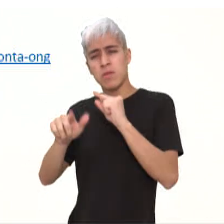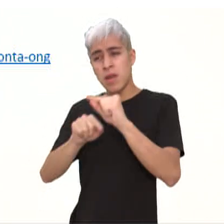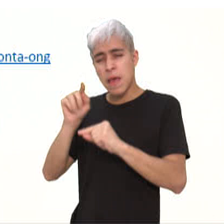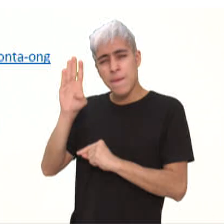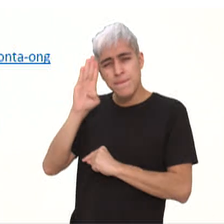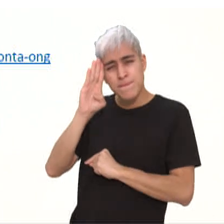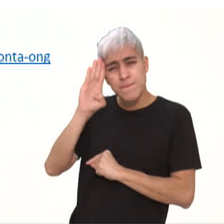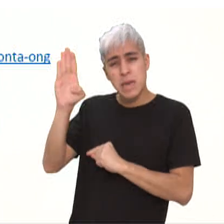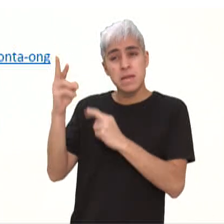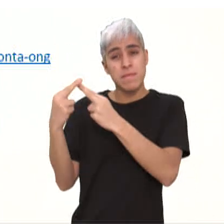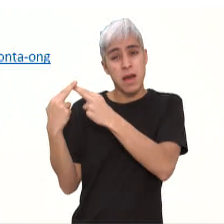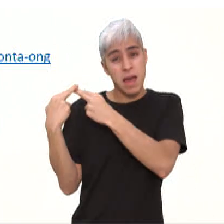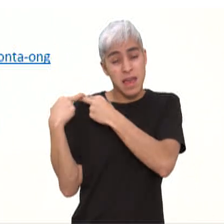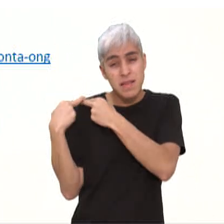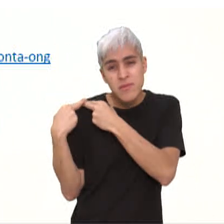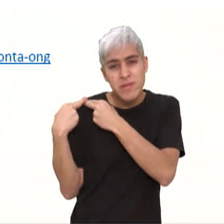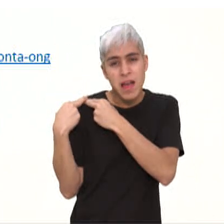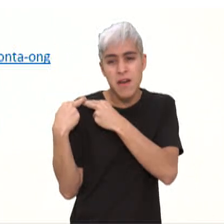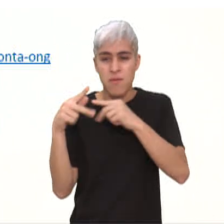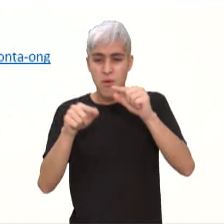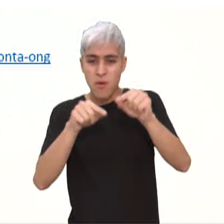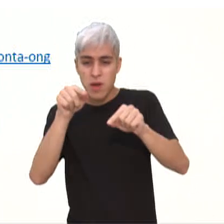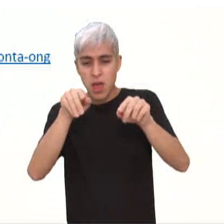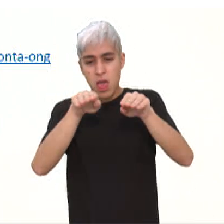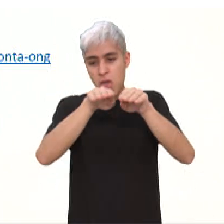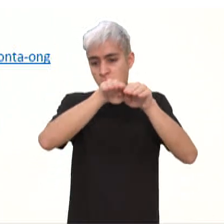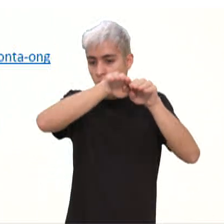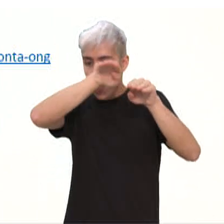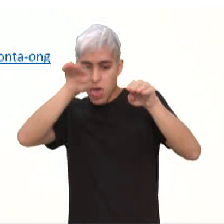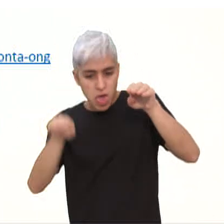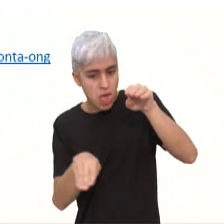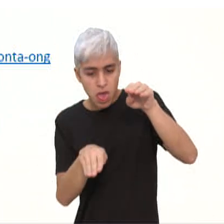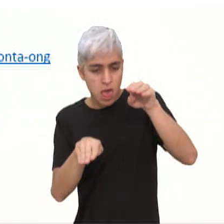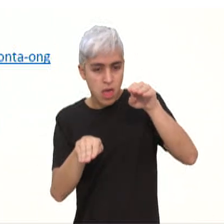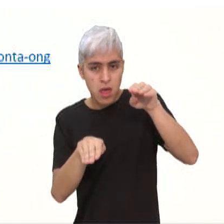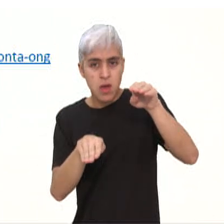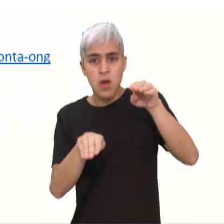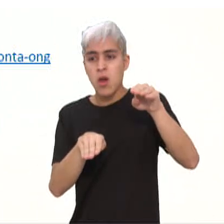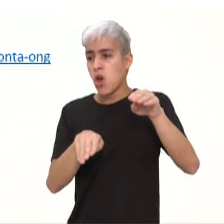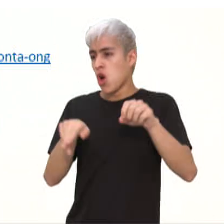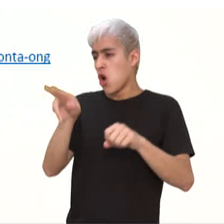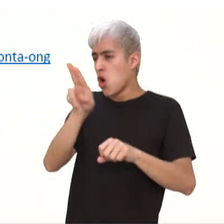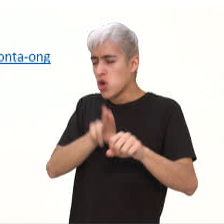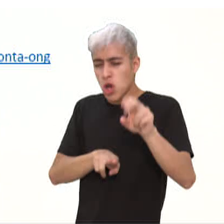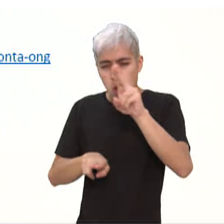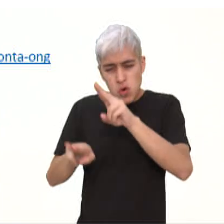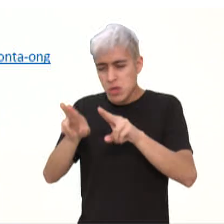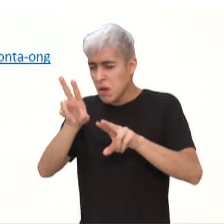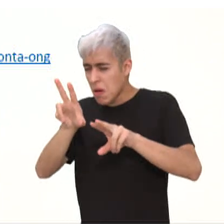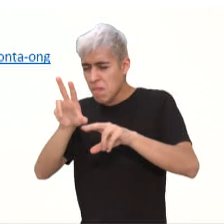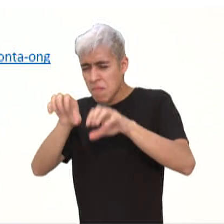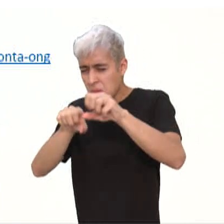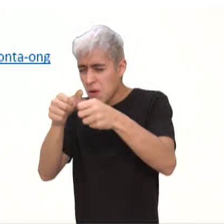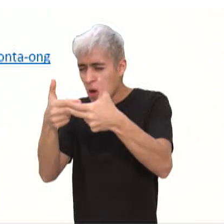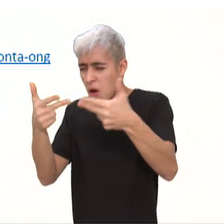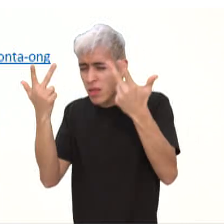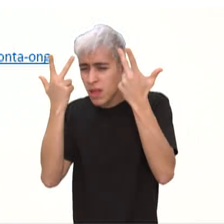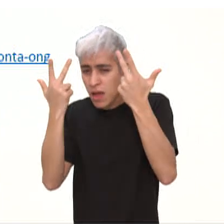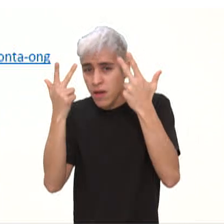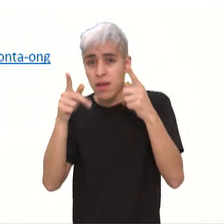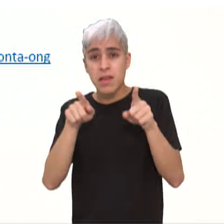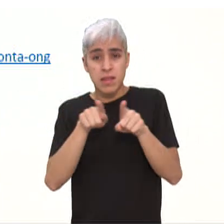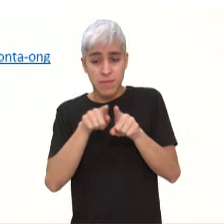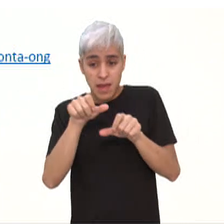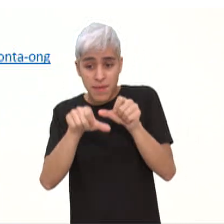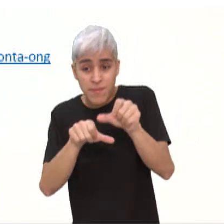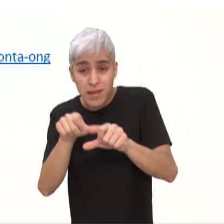principais responsáveis pelo desequilíbrio entre o consumo de recursos naturais e a capacidade de renovação